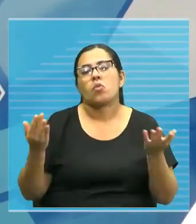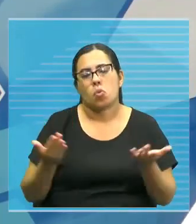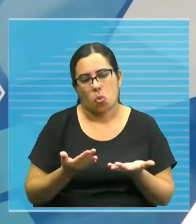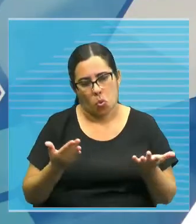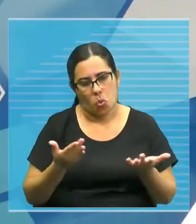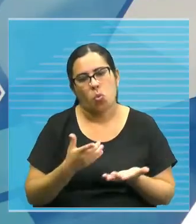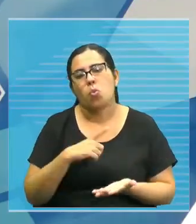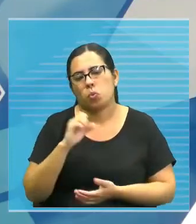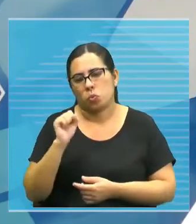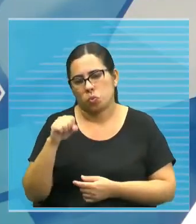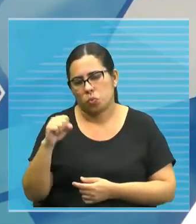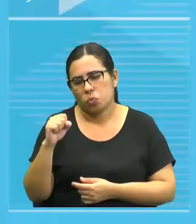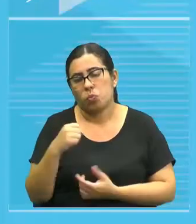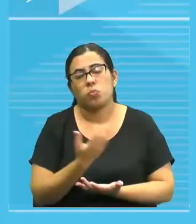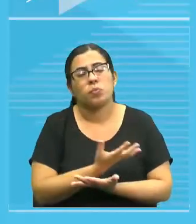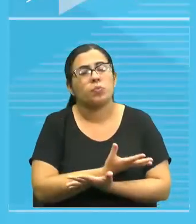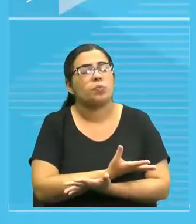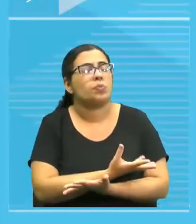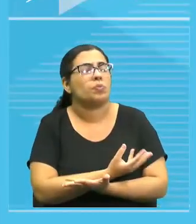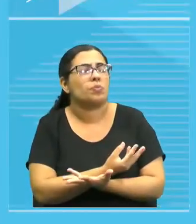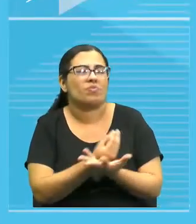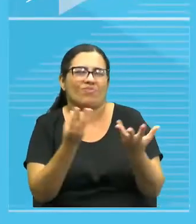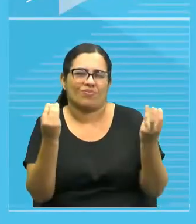temos inúmeros